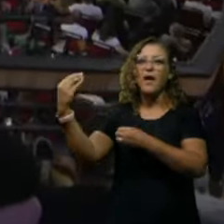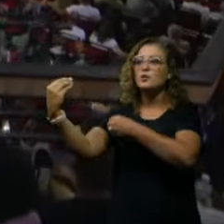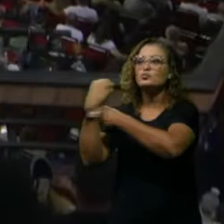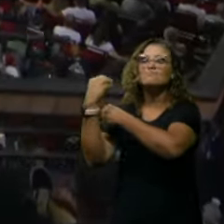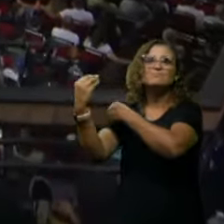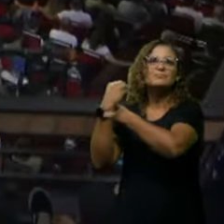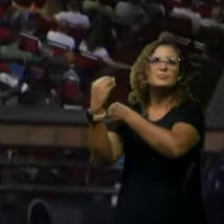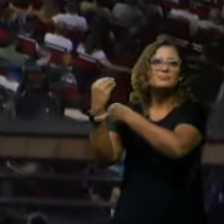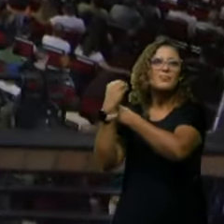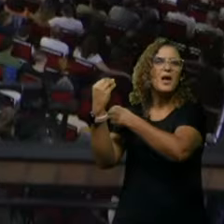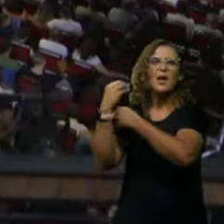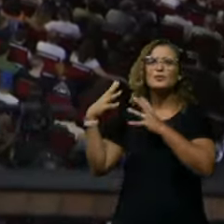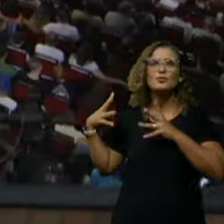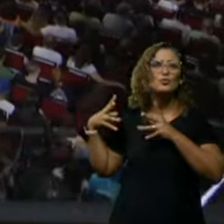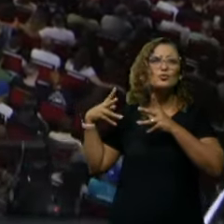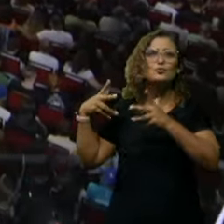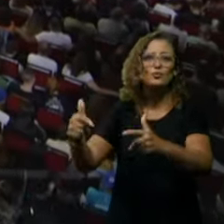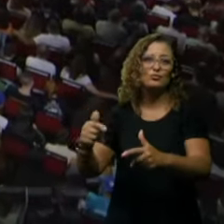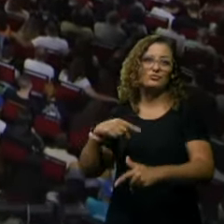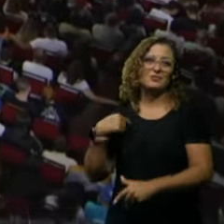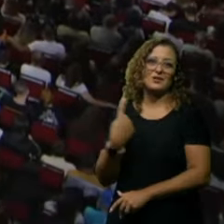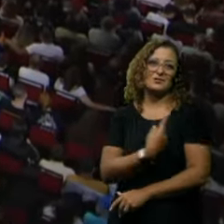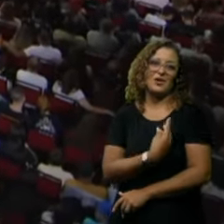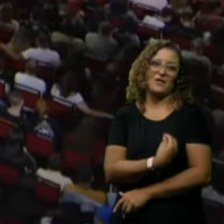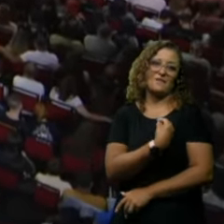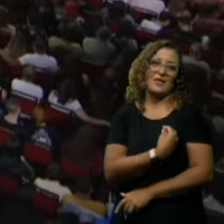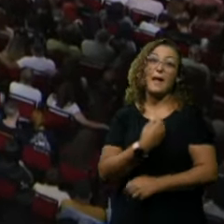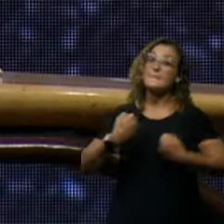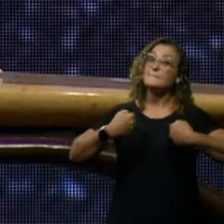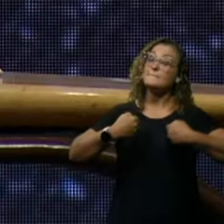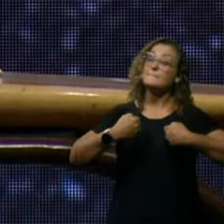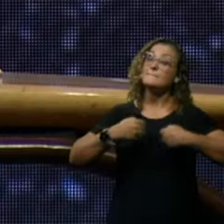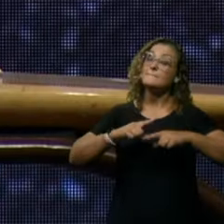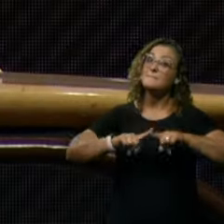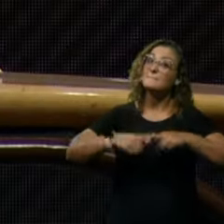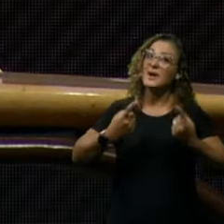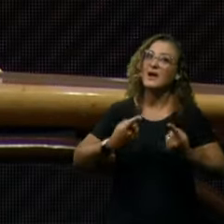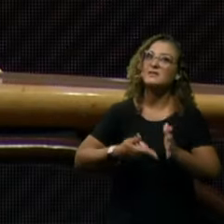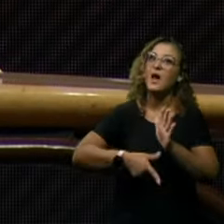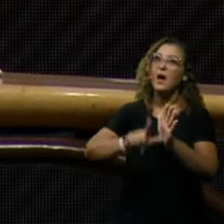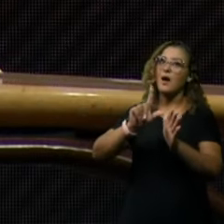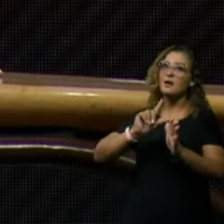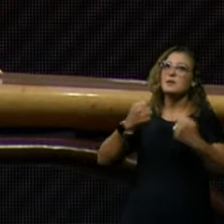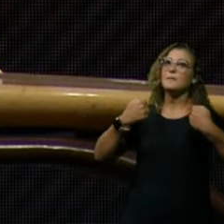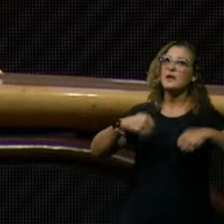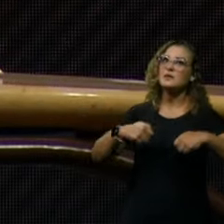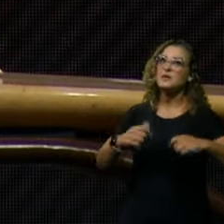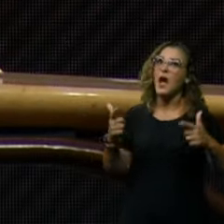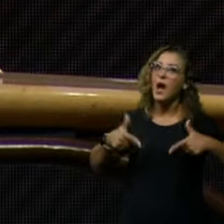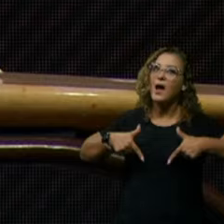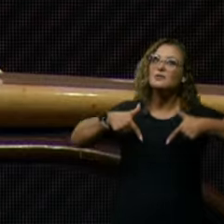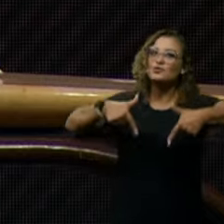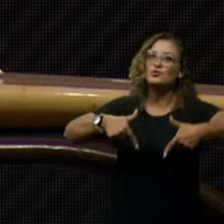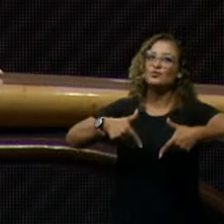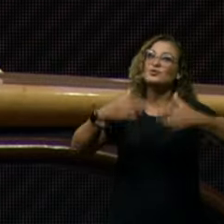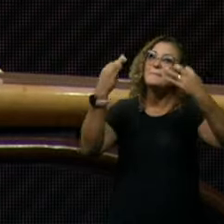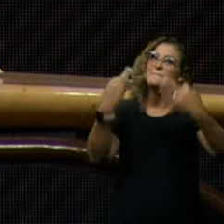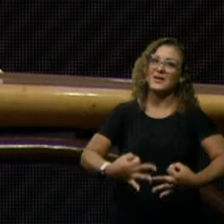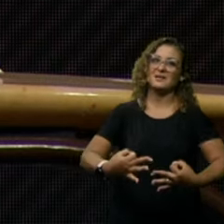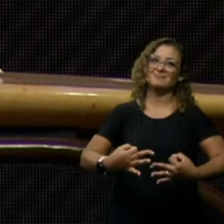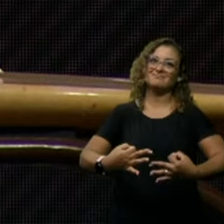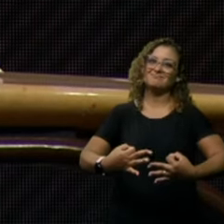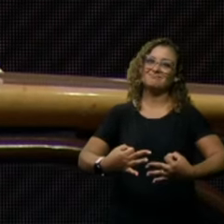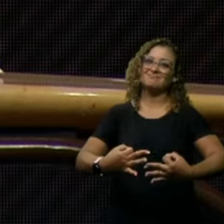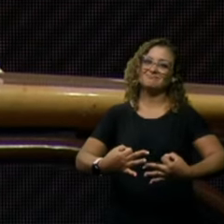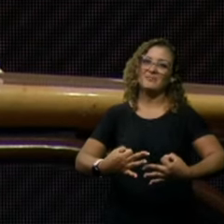automática isso é condicional é uma promessa de Deus e ela não se cumprir por